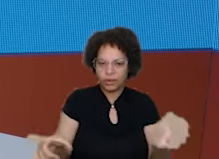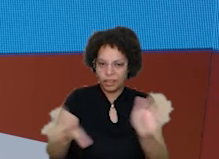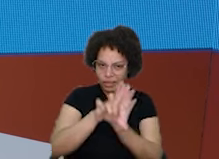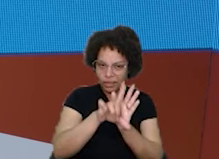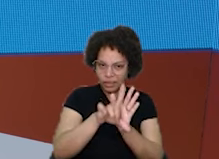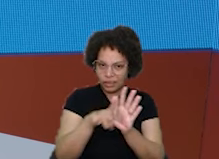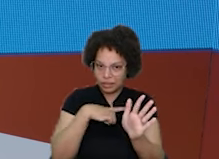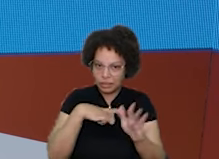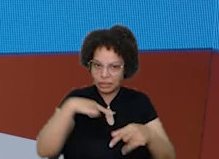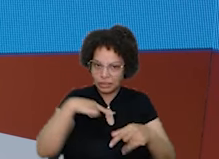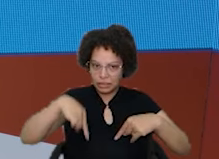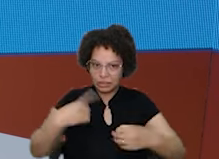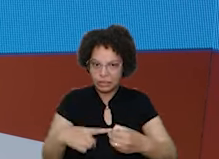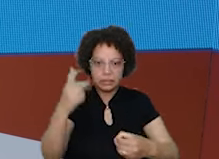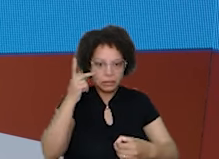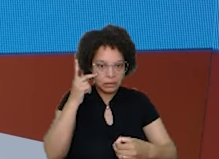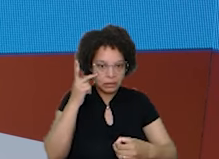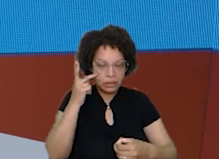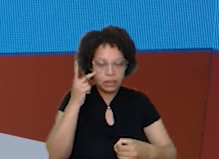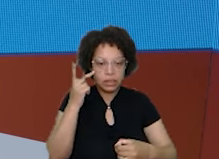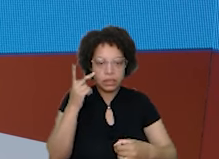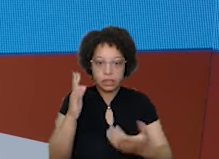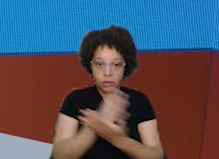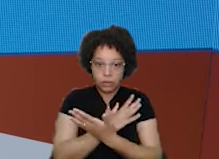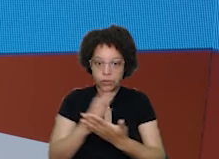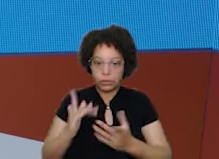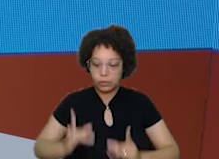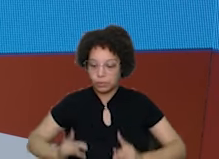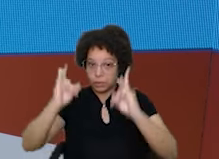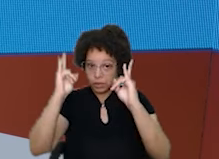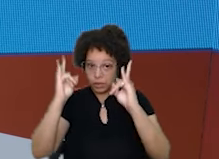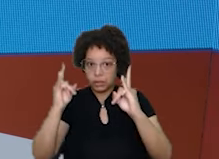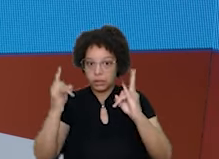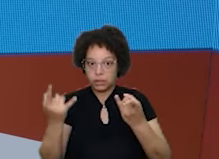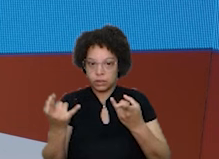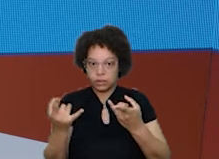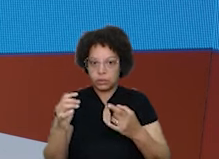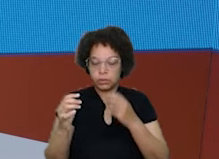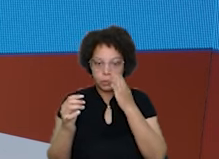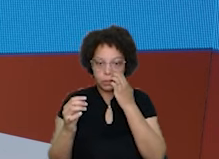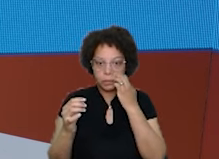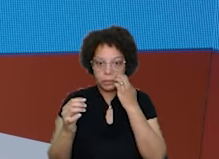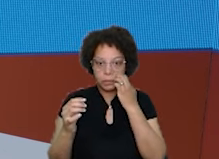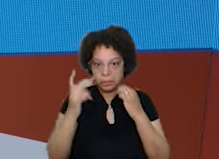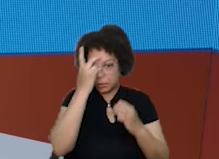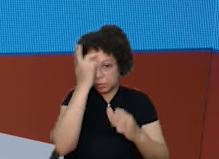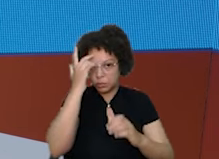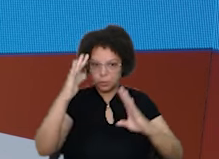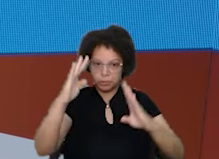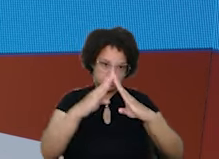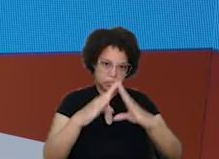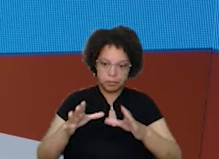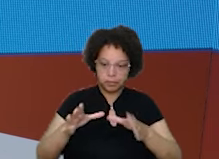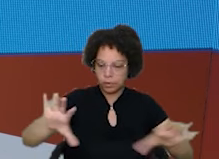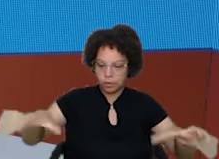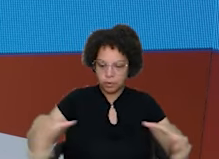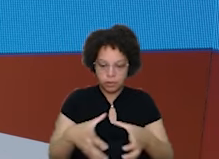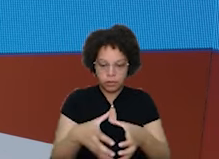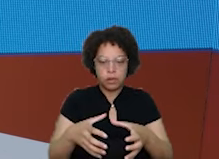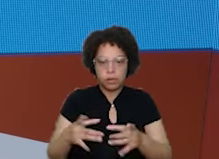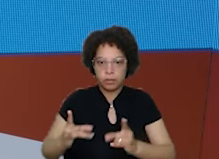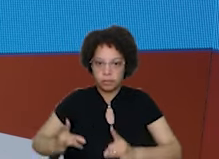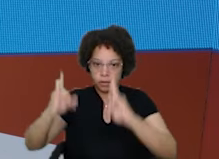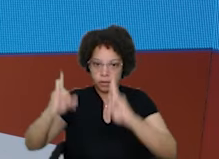Paulo de que os condomínios de prédios né os moradores de condomínios de prédios eles precisam fazer uma manutenção